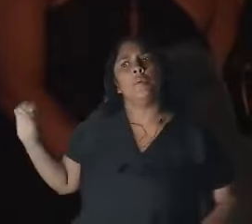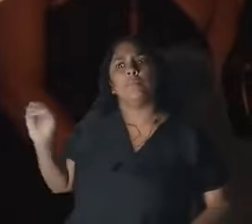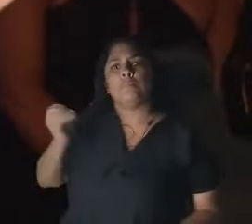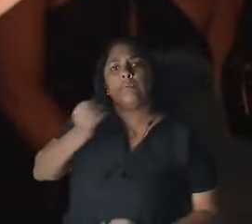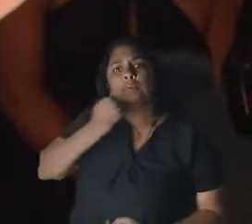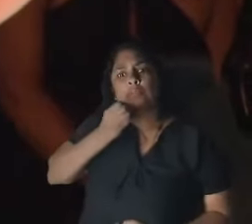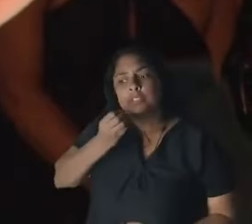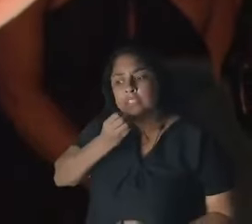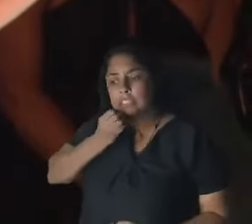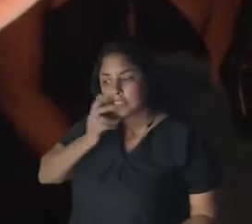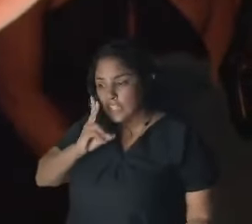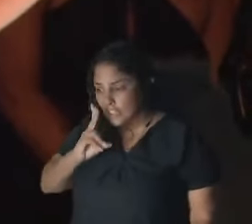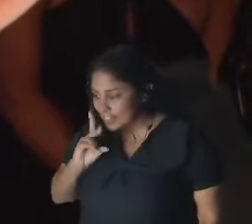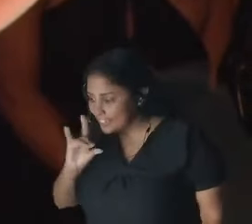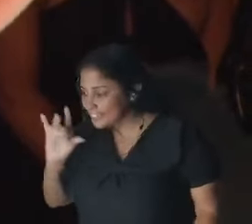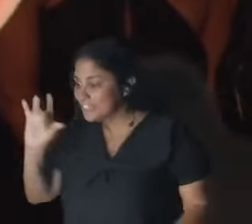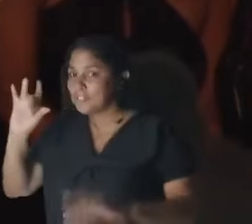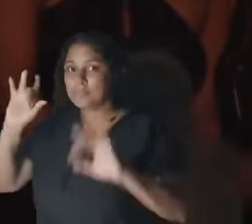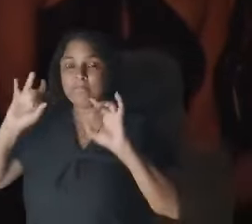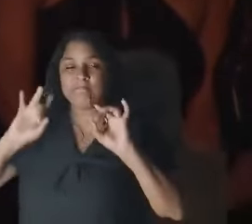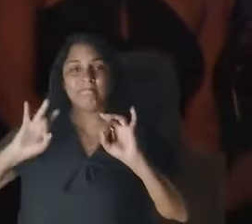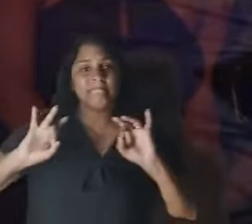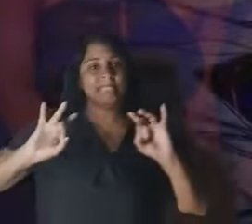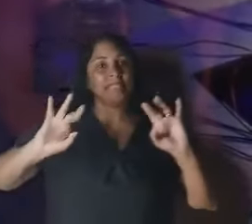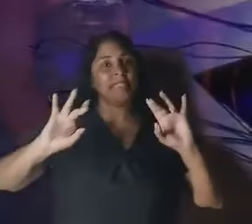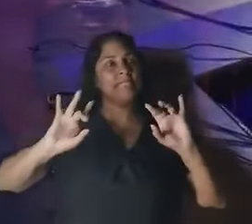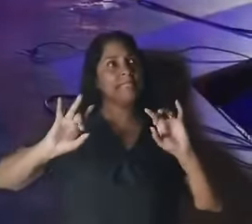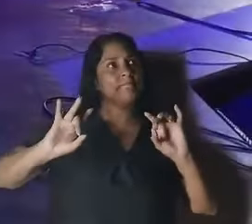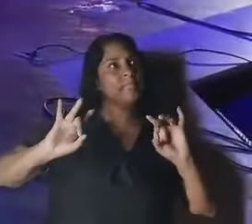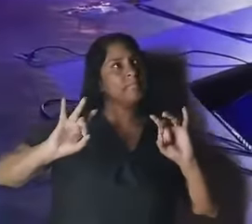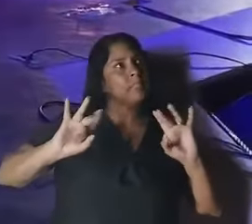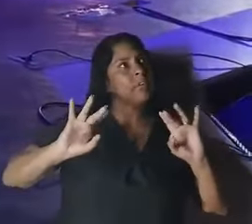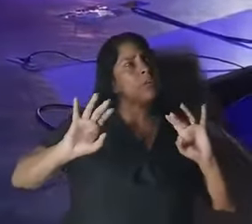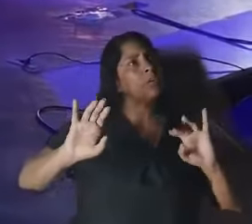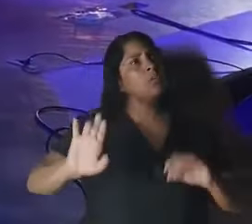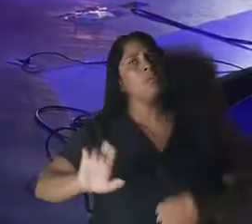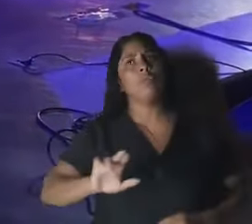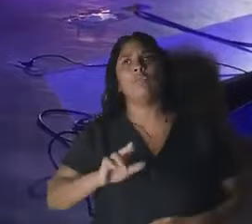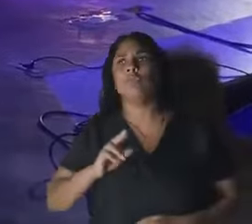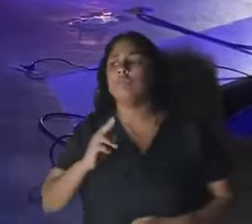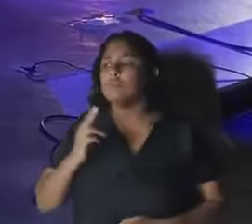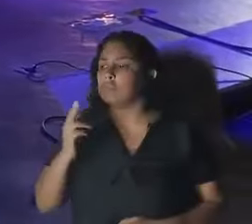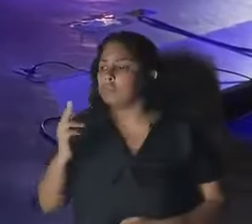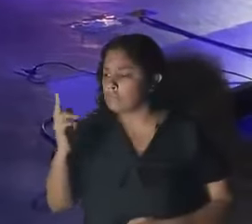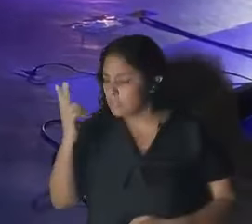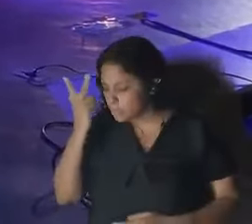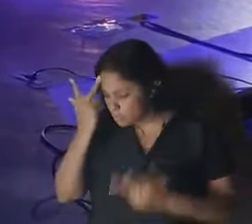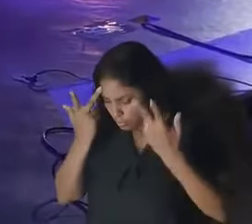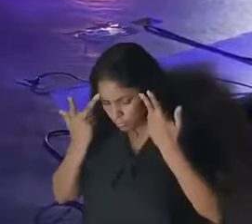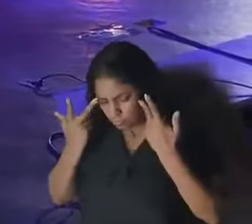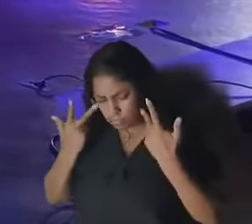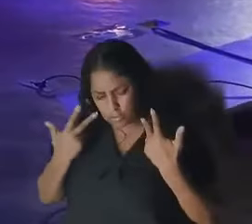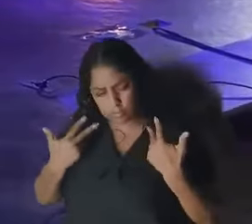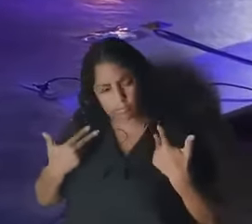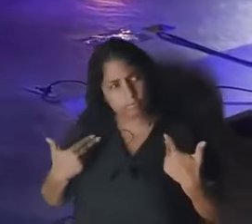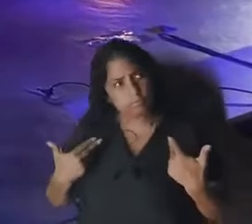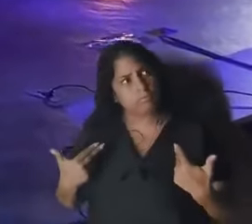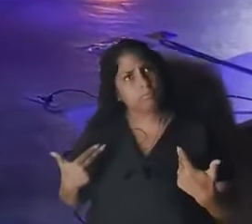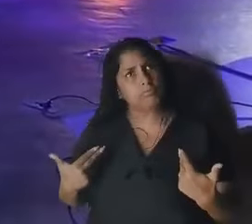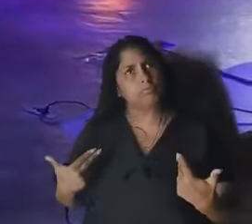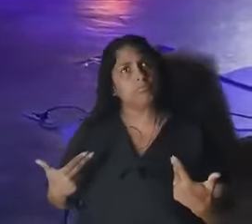grandioso dia, ou só um tão comum?